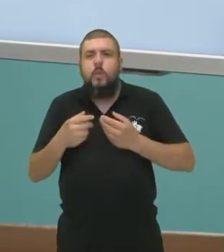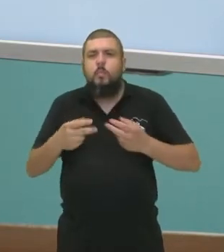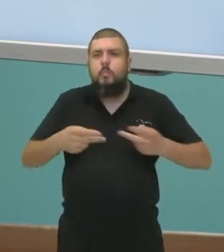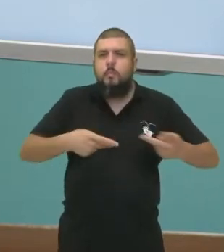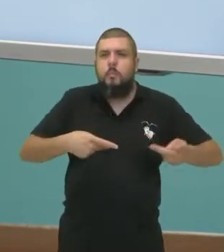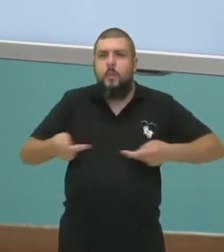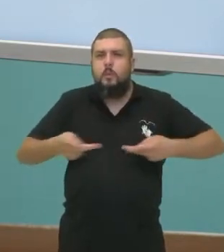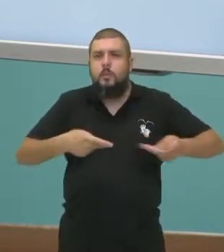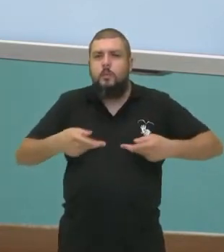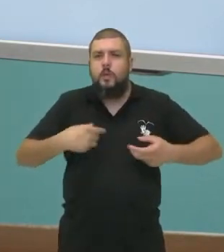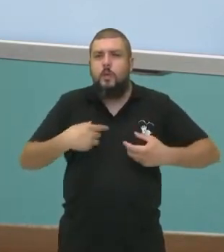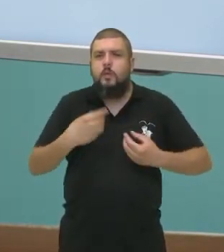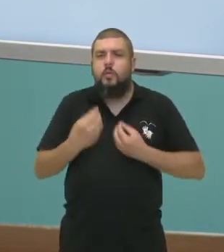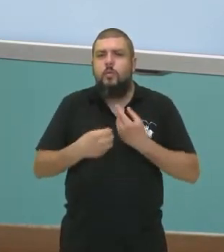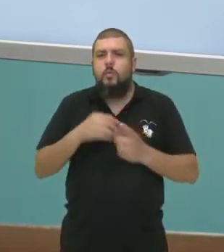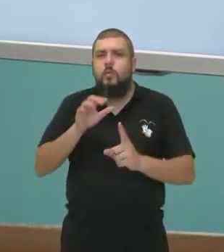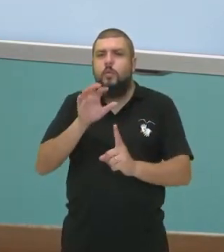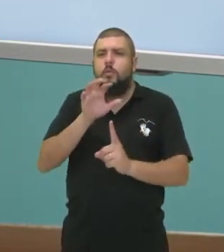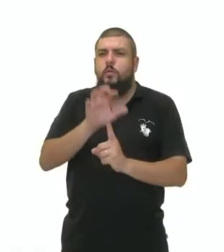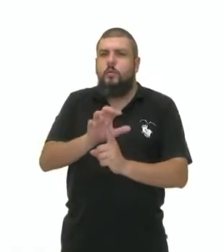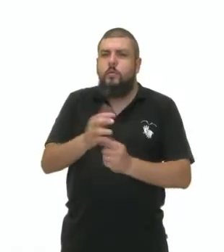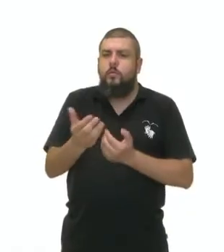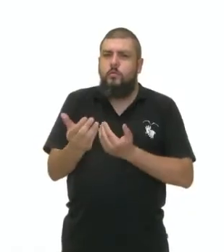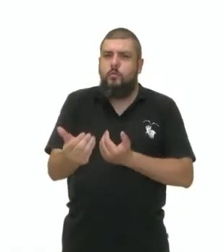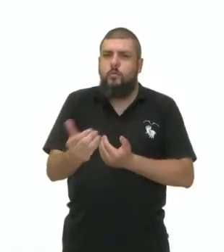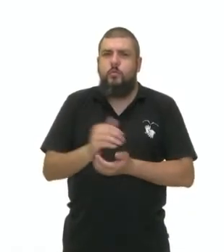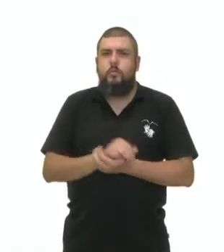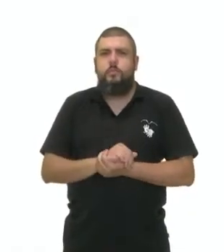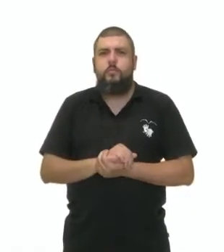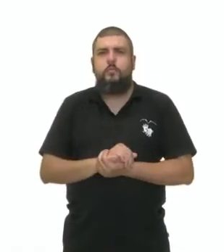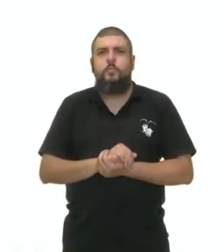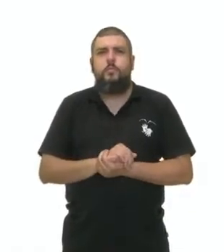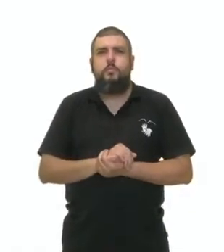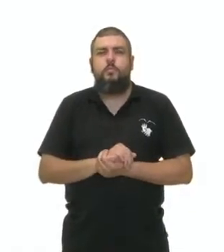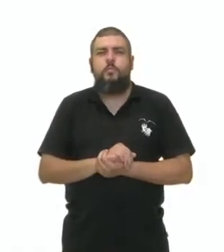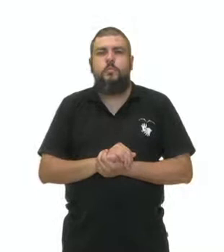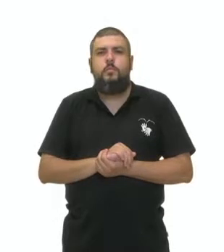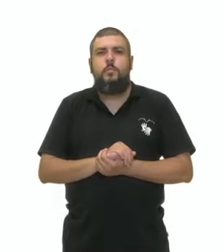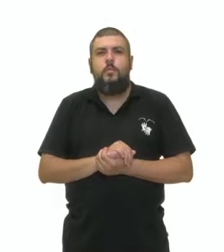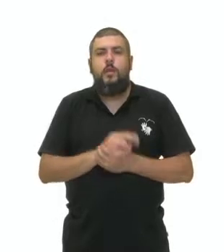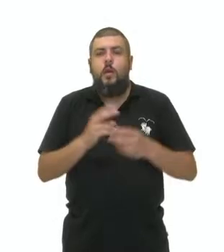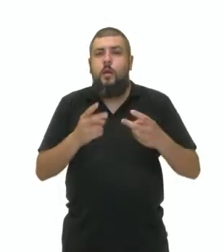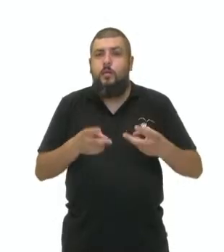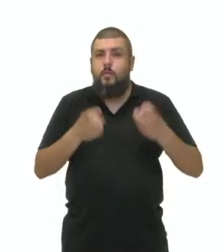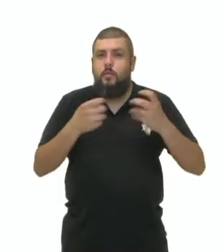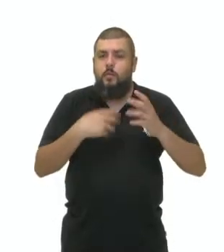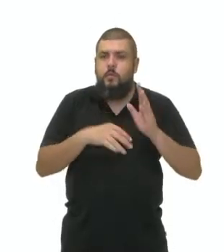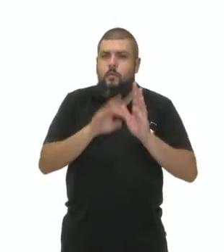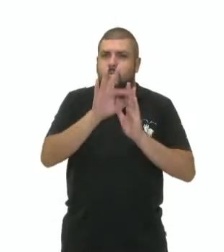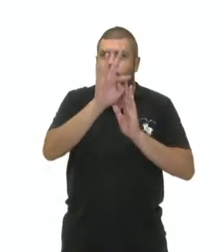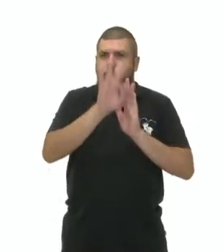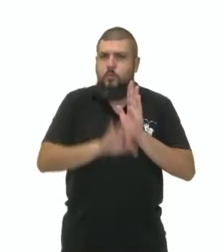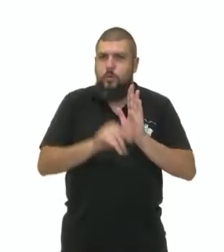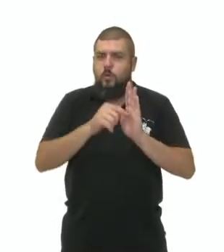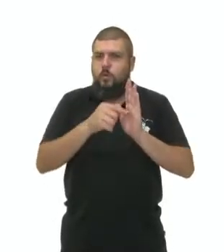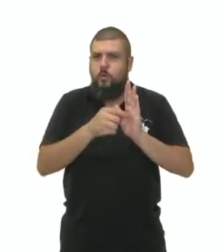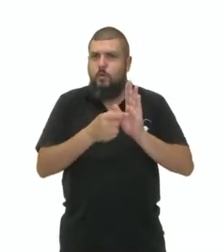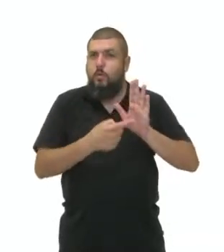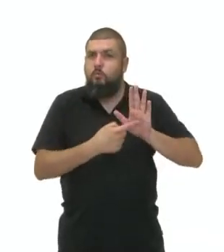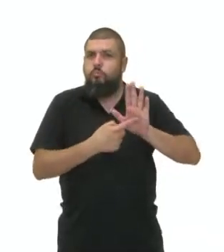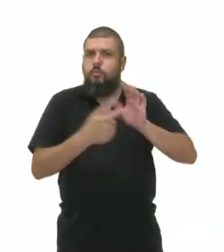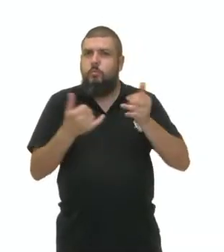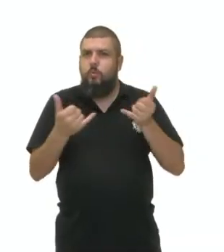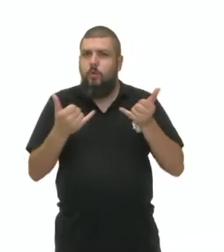jóvenes. ¿Cuáles son entonces los objetivos? Identificar y analizar informaciones explícitas e implícitas no texto, apropiar-se